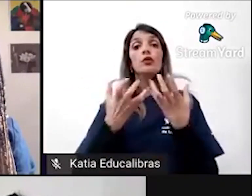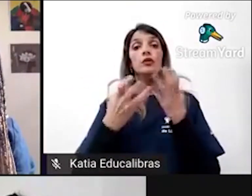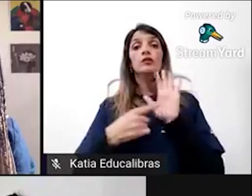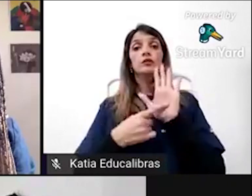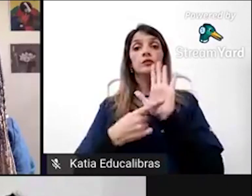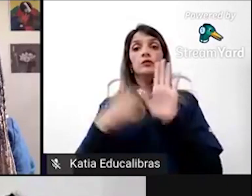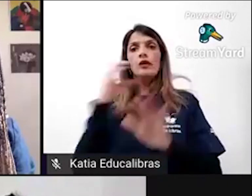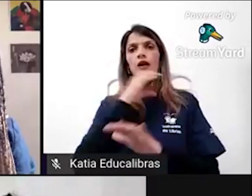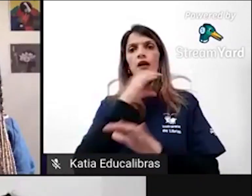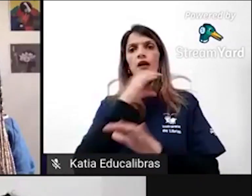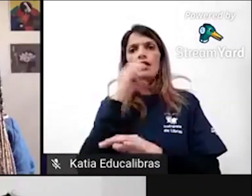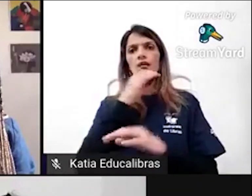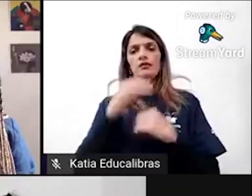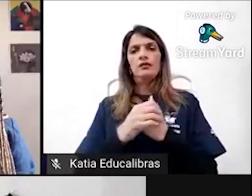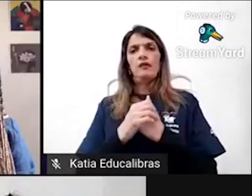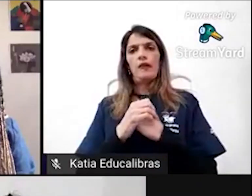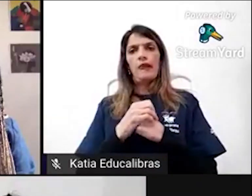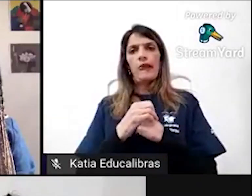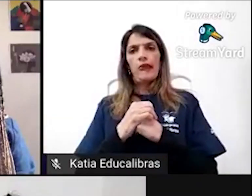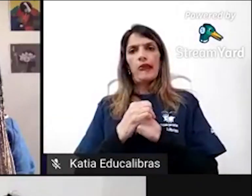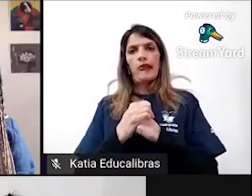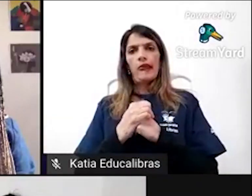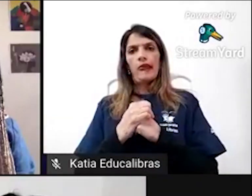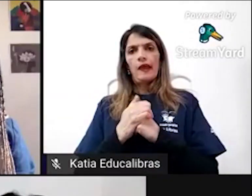mas só queria fazer uma apresentação rápida,